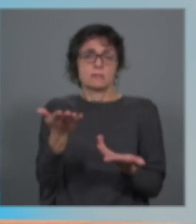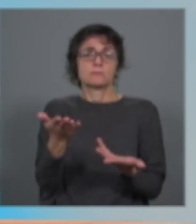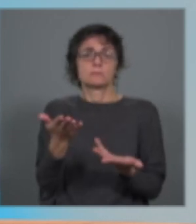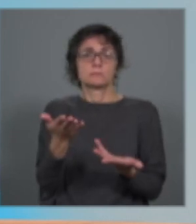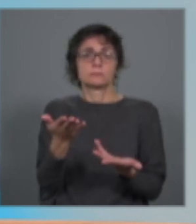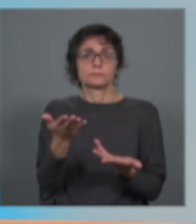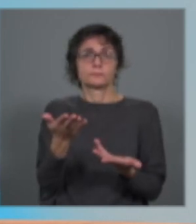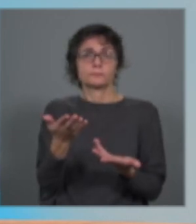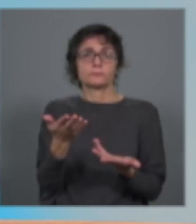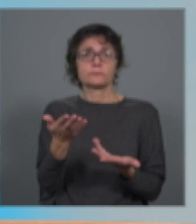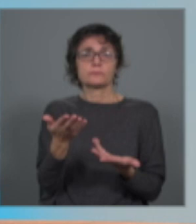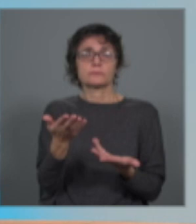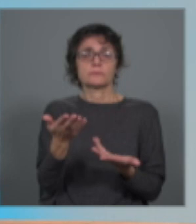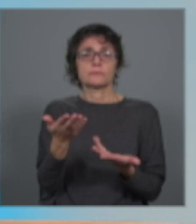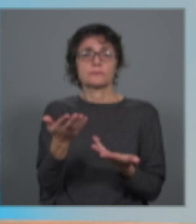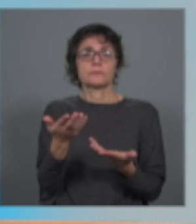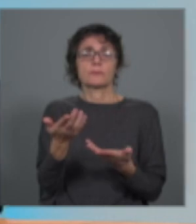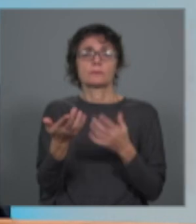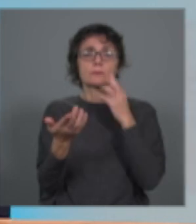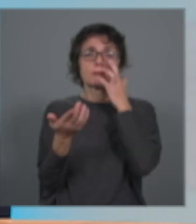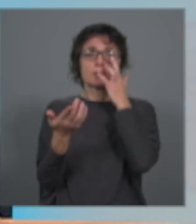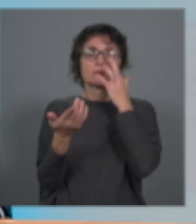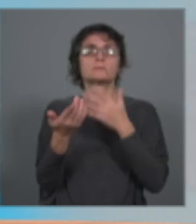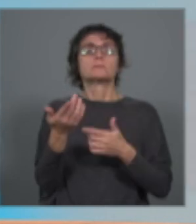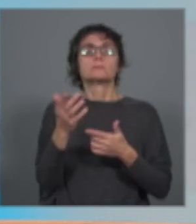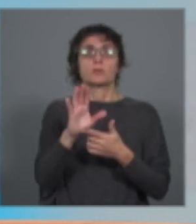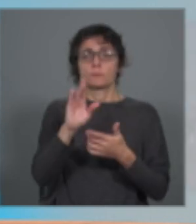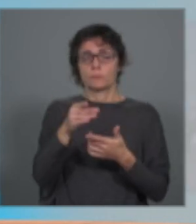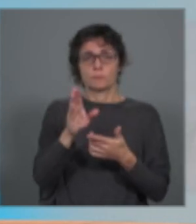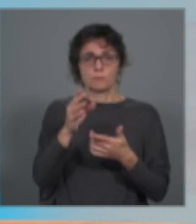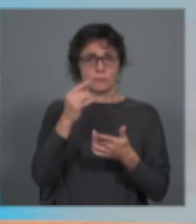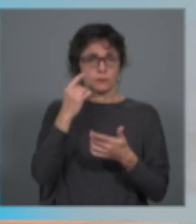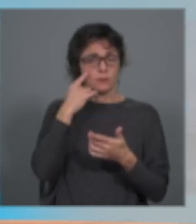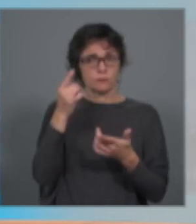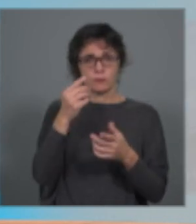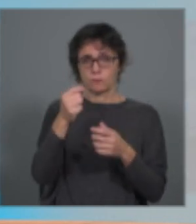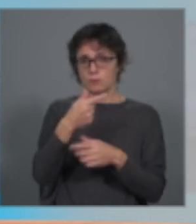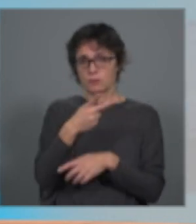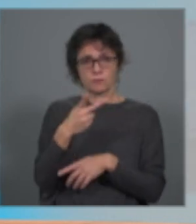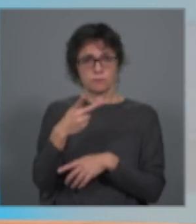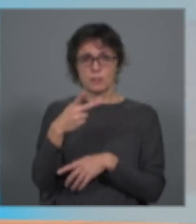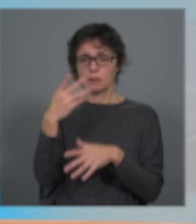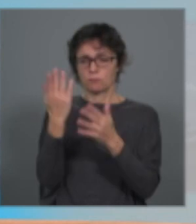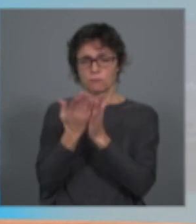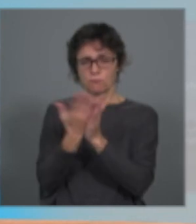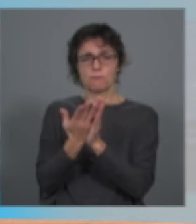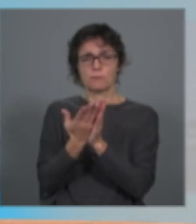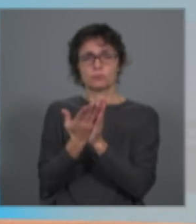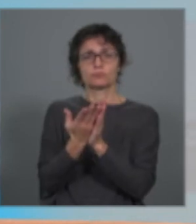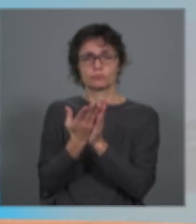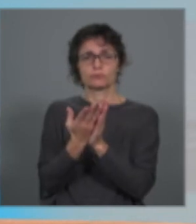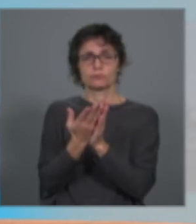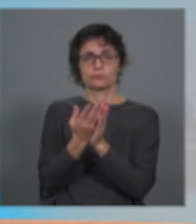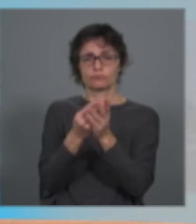diga, se prova até, aliás, passou nas televisões aquele tal estudo feito com vários tipos de máscaras e